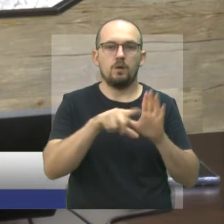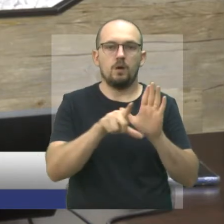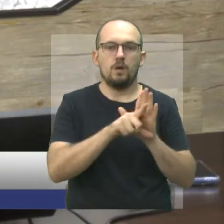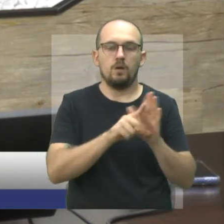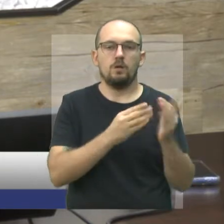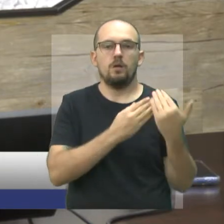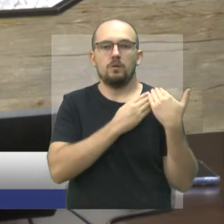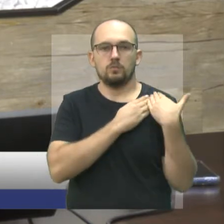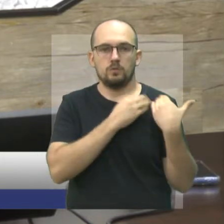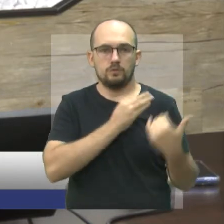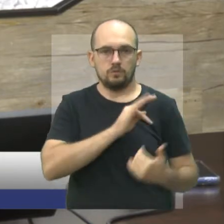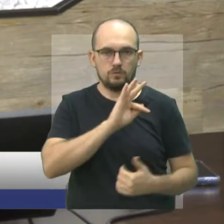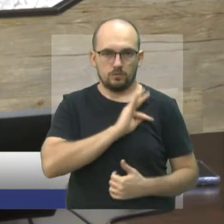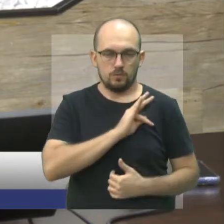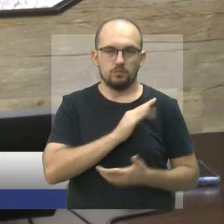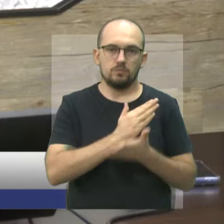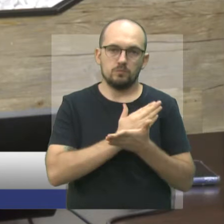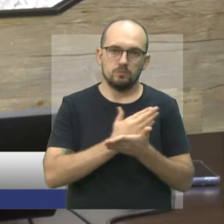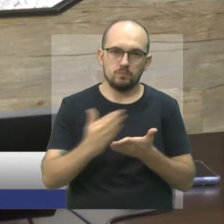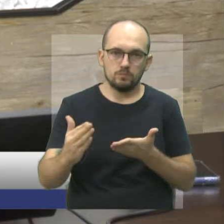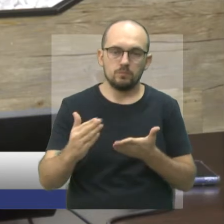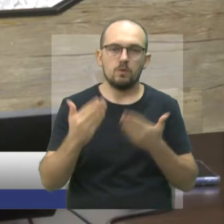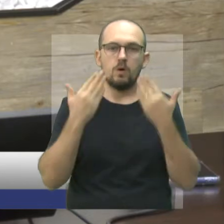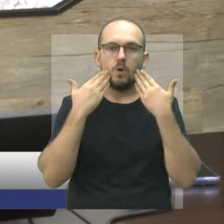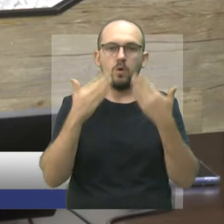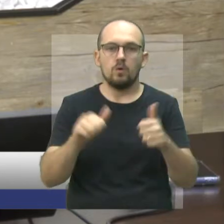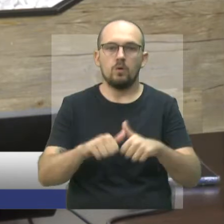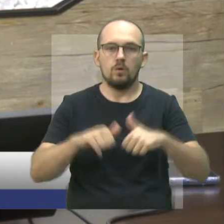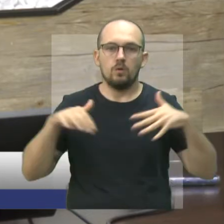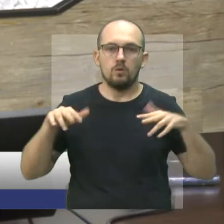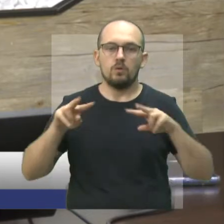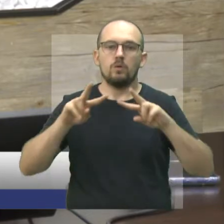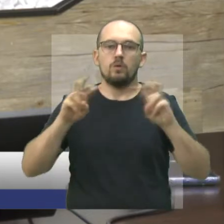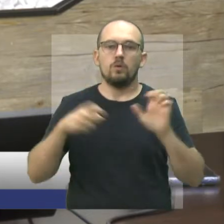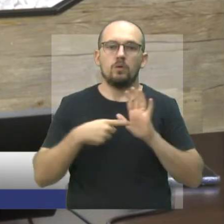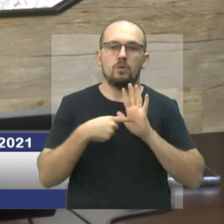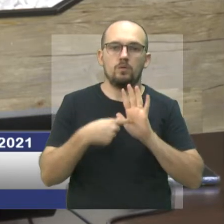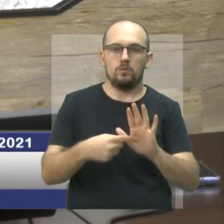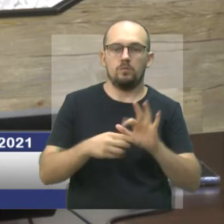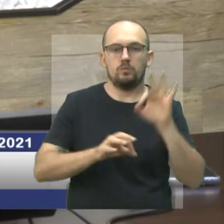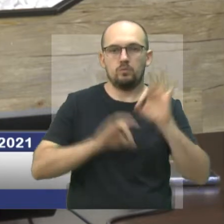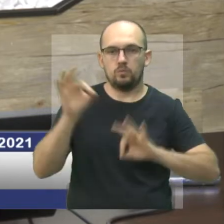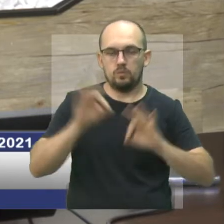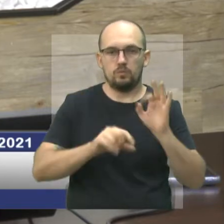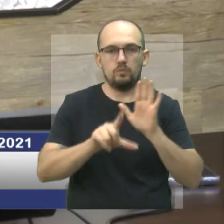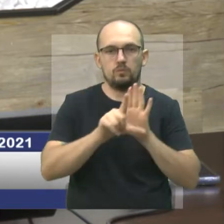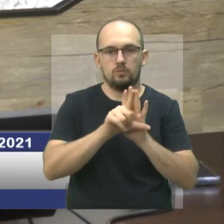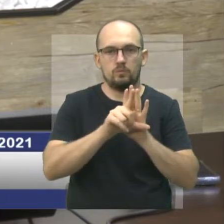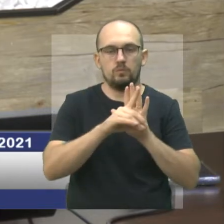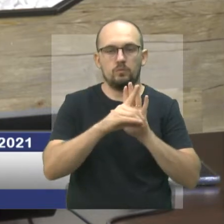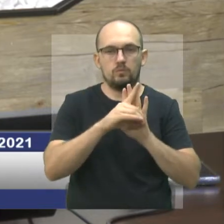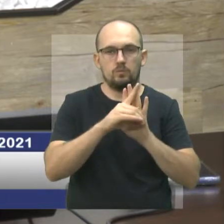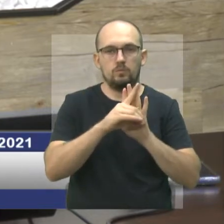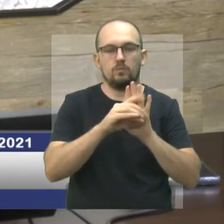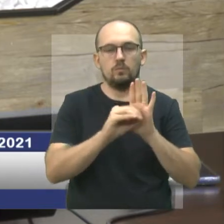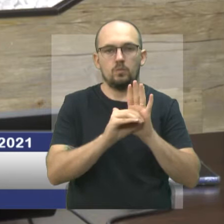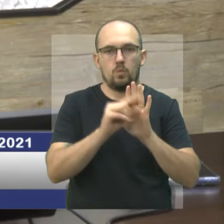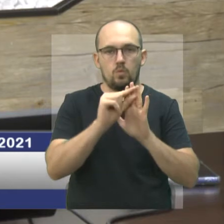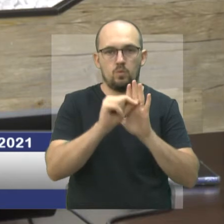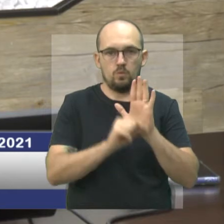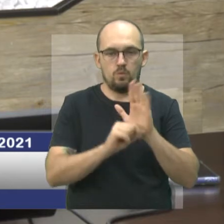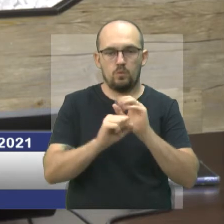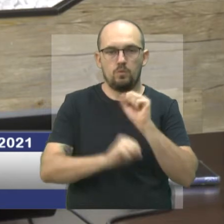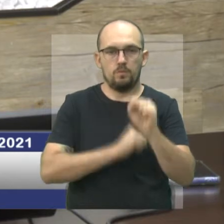dar início à audiência pública referente à apresentação do projeto de lei de diretrizes orçamentárias para o exercício